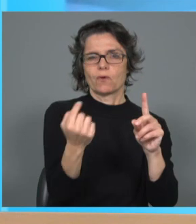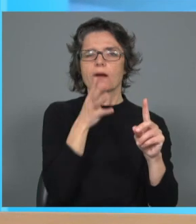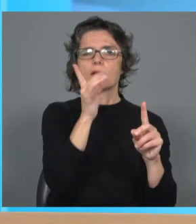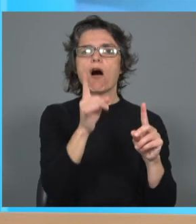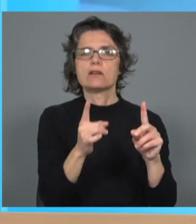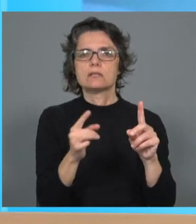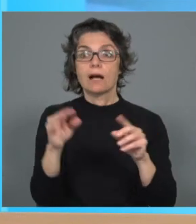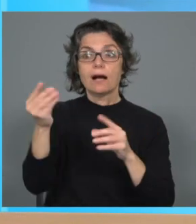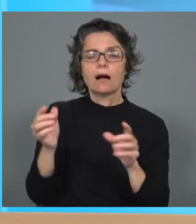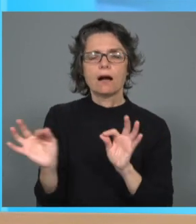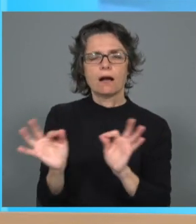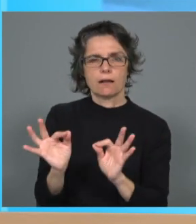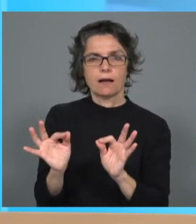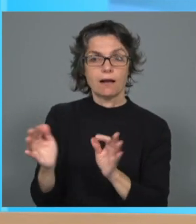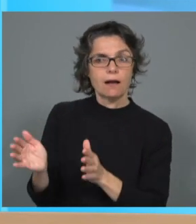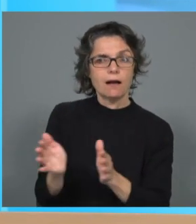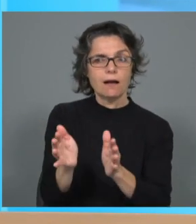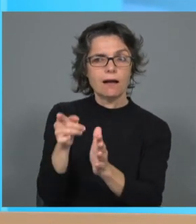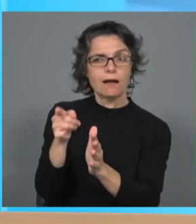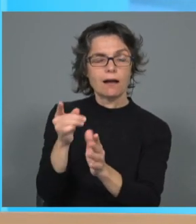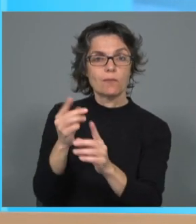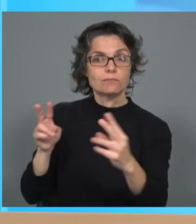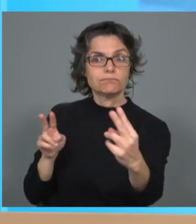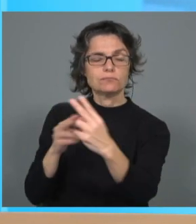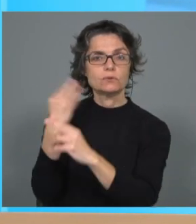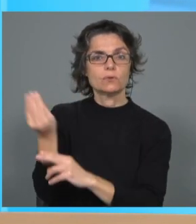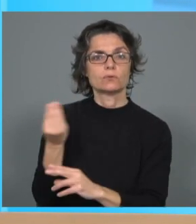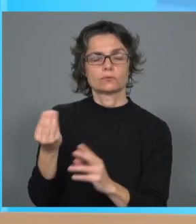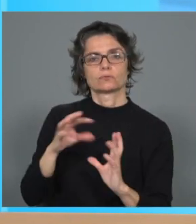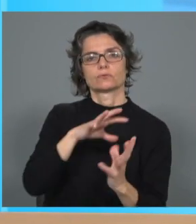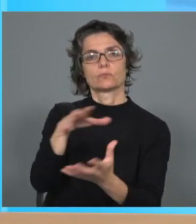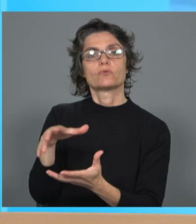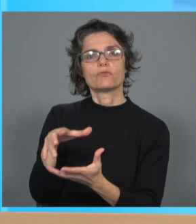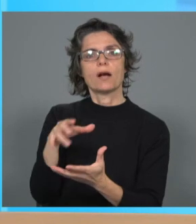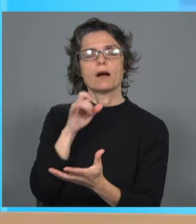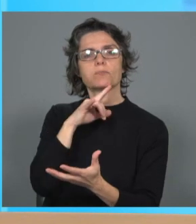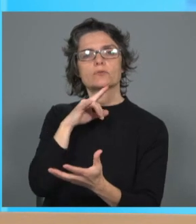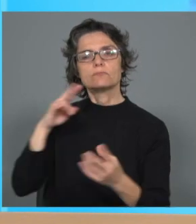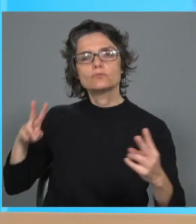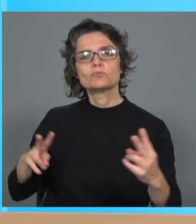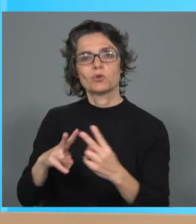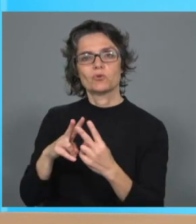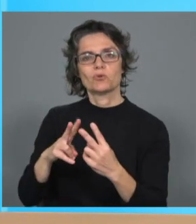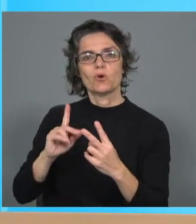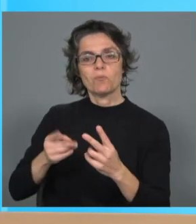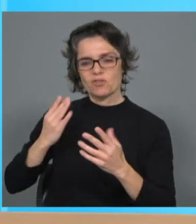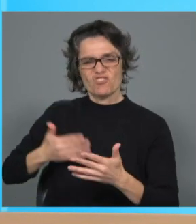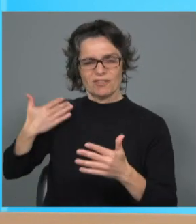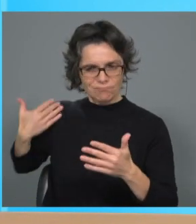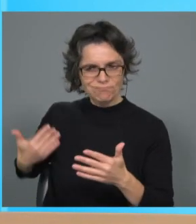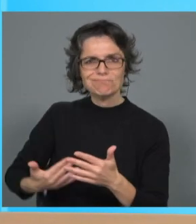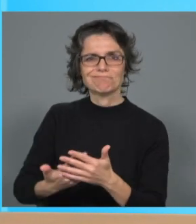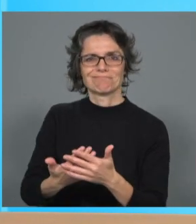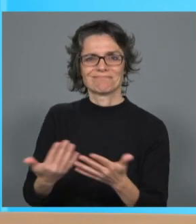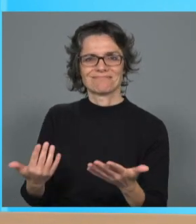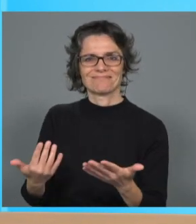ponham-se a caminho, porque a Jornada Mundial da Juventude é a possibilidade de um encontro que já está a acontecer. Portanto,